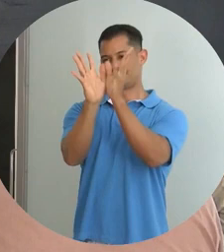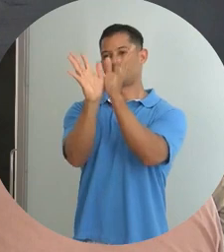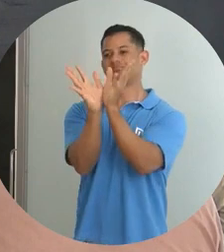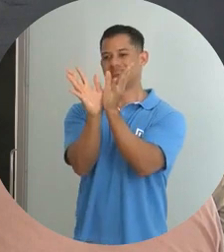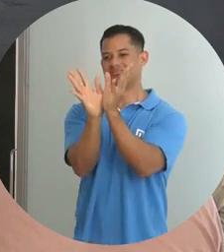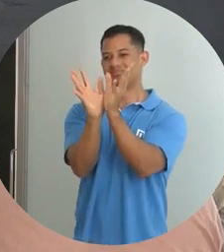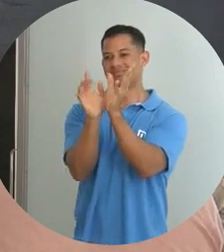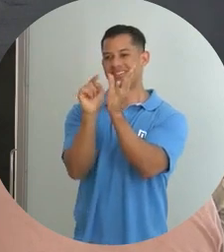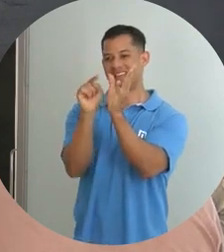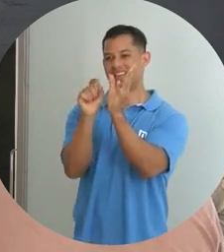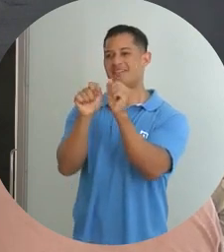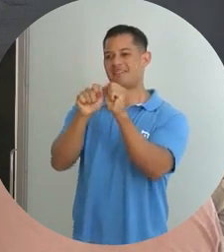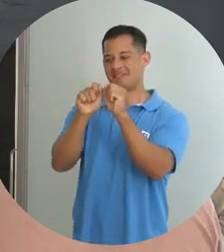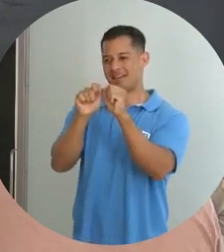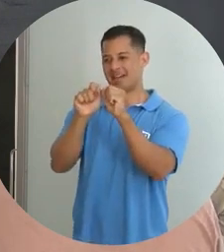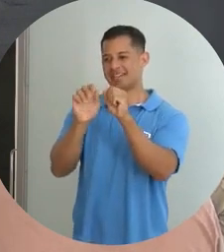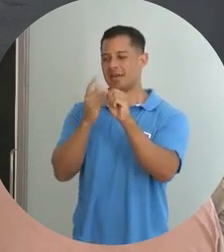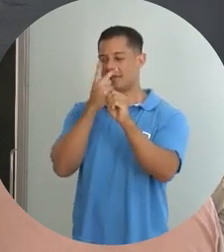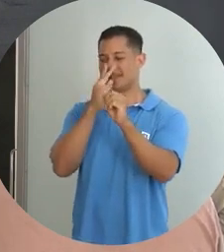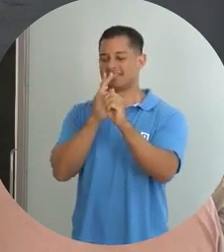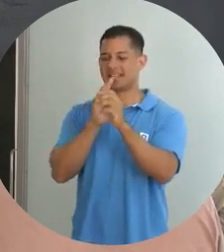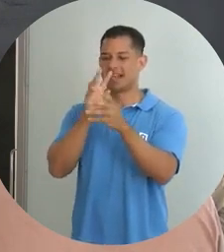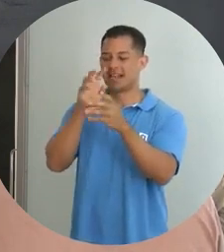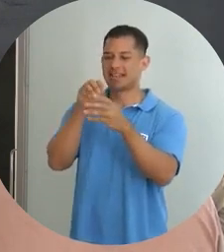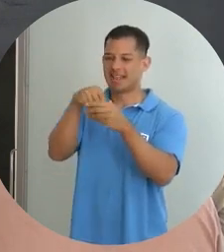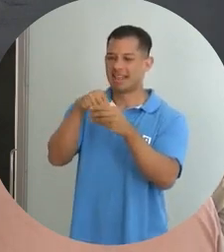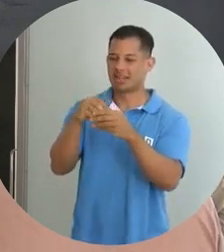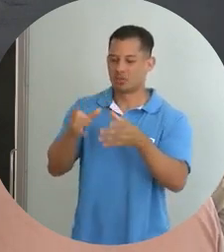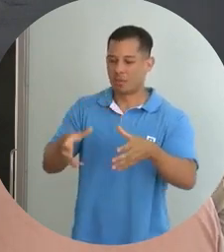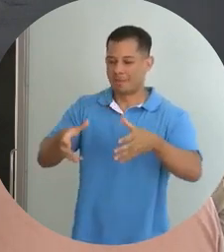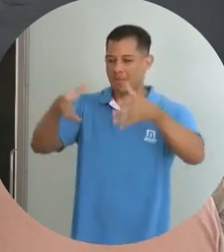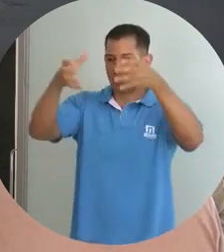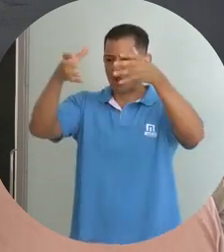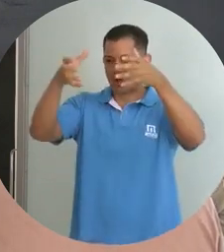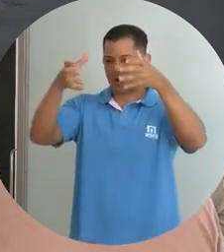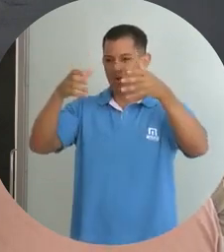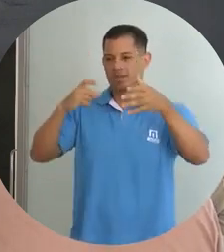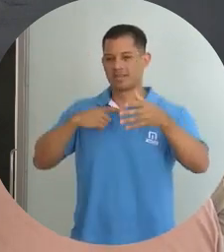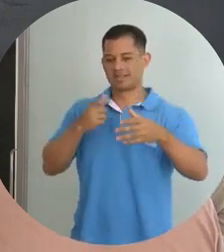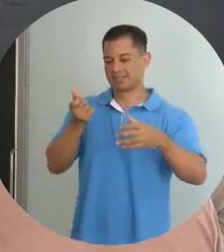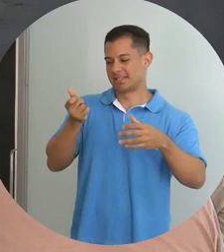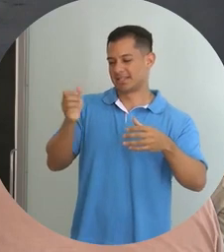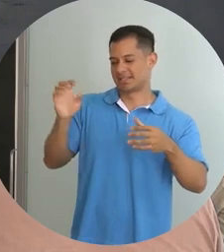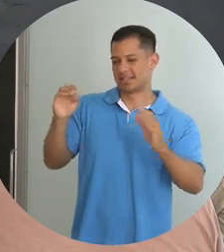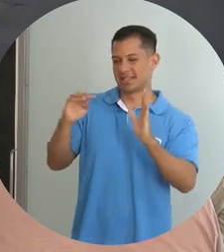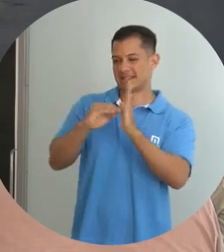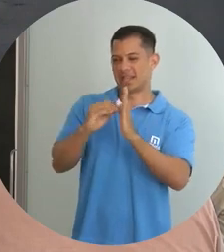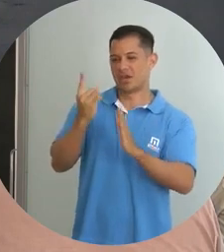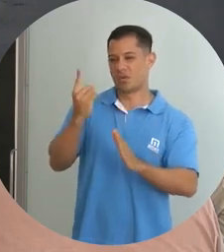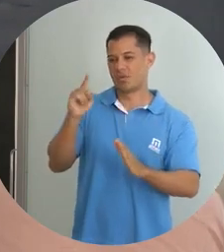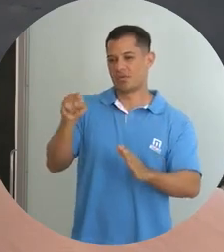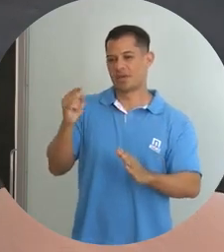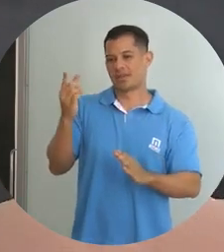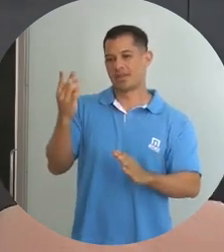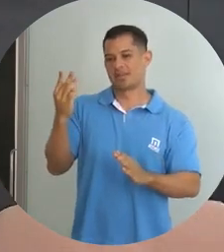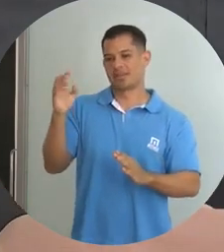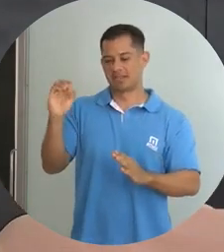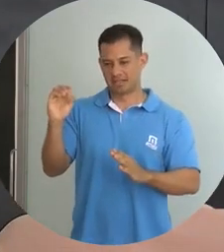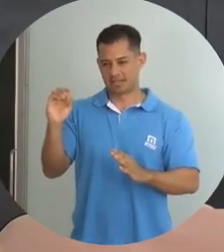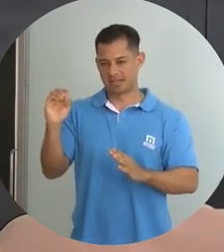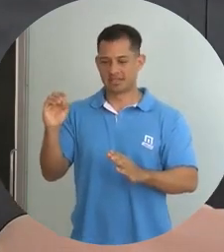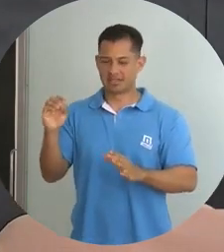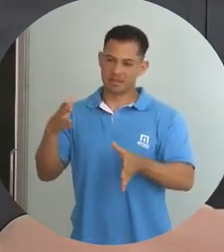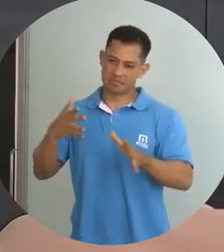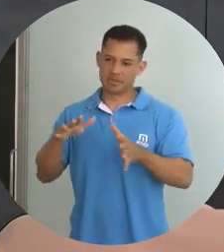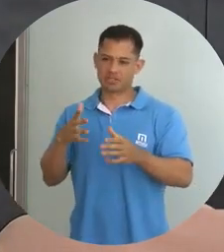ancoragem. Então ele entra dentro do bloco entre 60 a 1,30 m, dependendo da capacidade de carga da estaca.